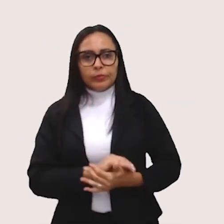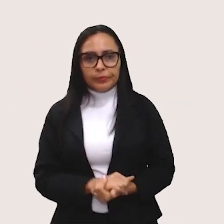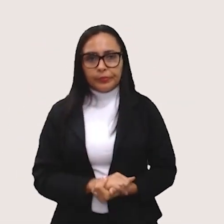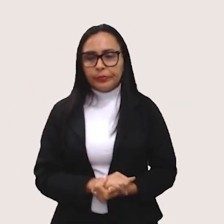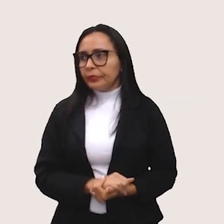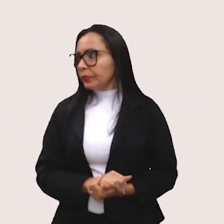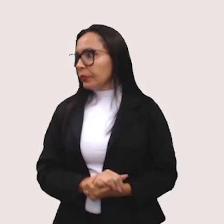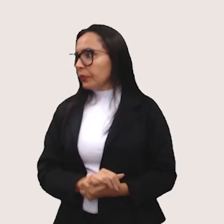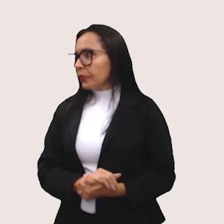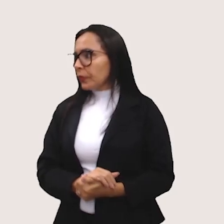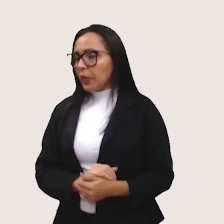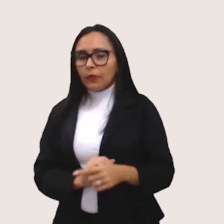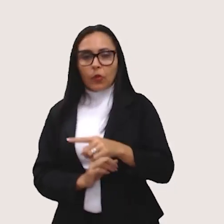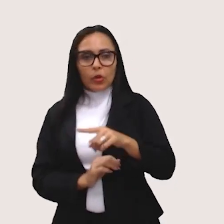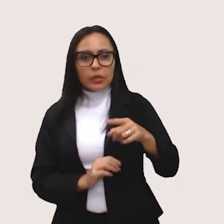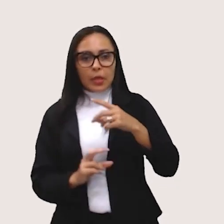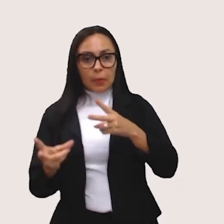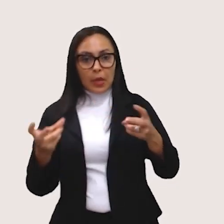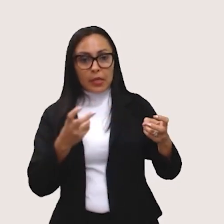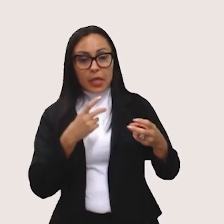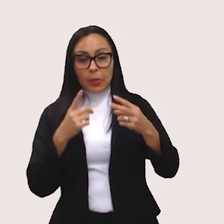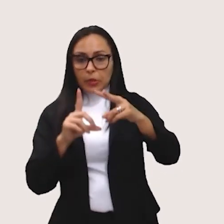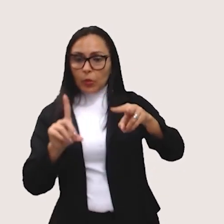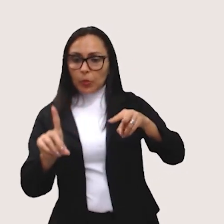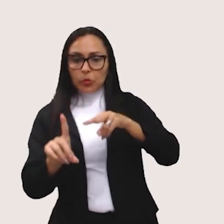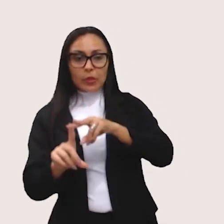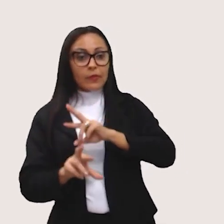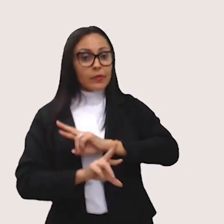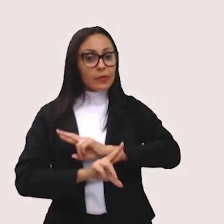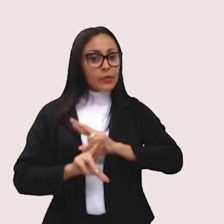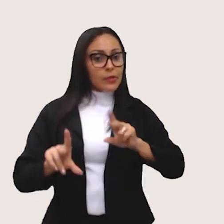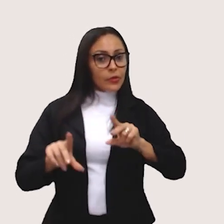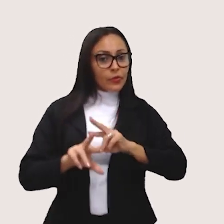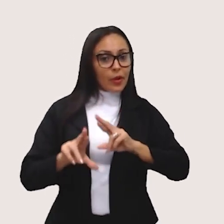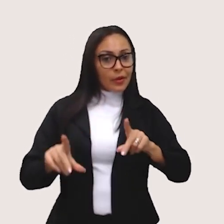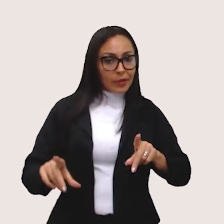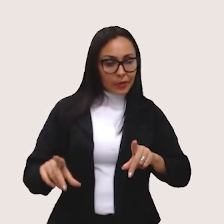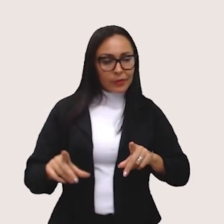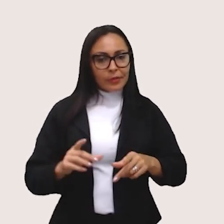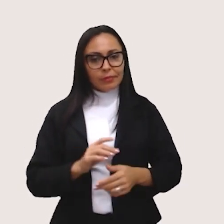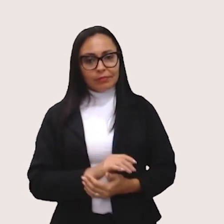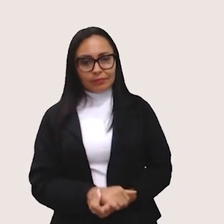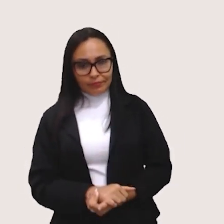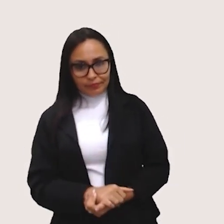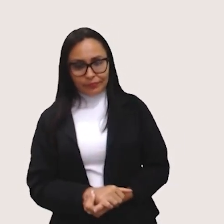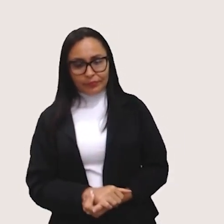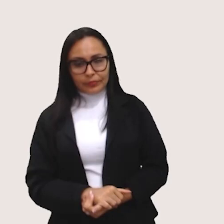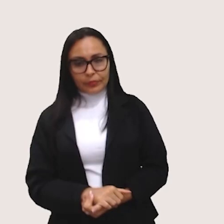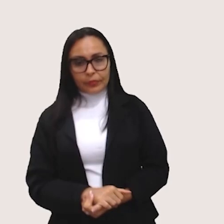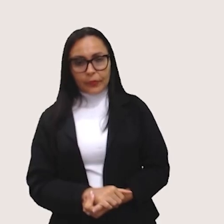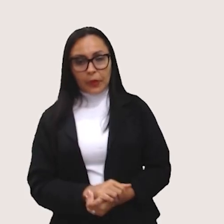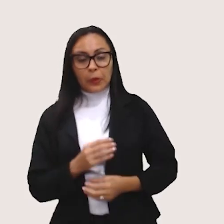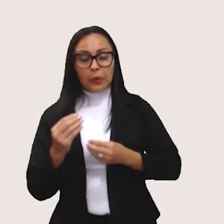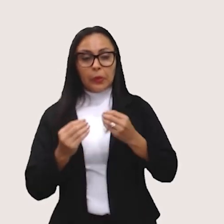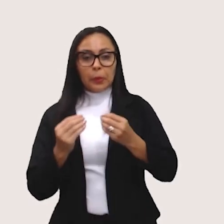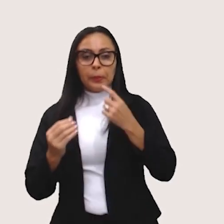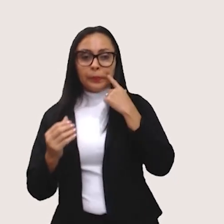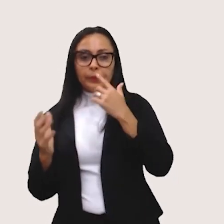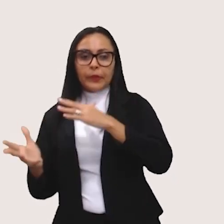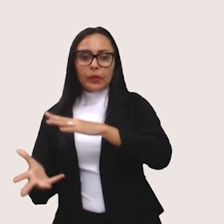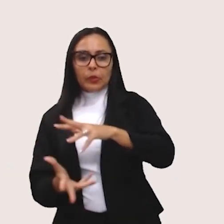você percebe que tem uma perspectiva diferente. A perspectiva é diferente. Algo que como se o mundo tivesse meio